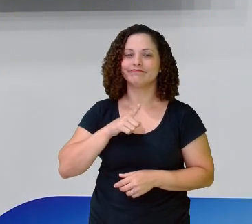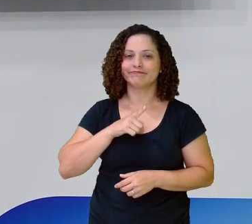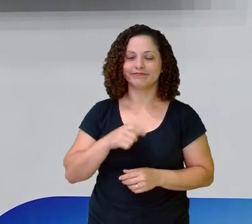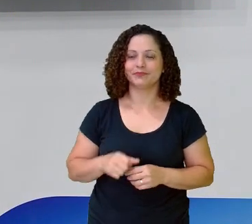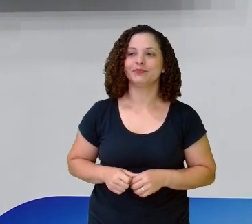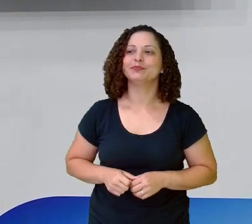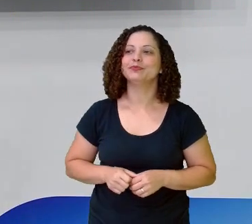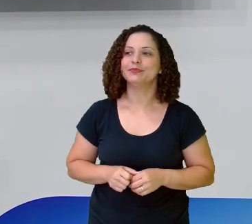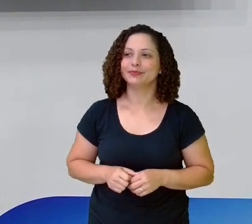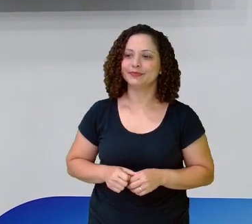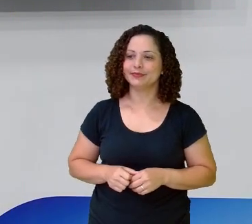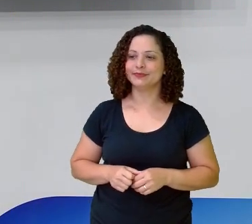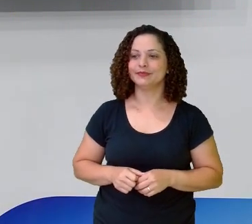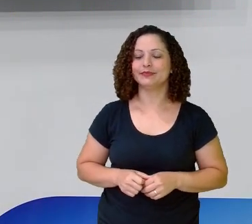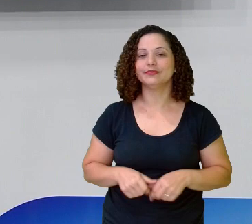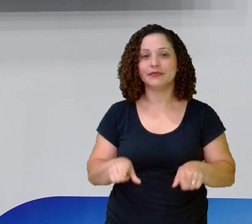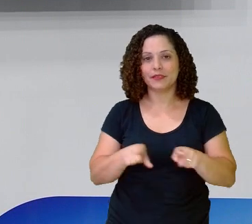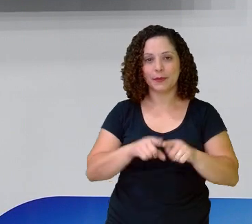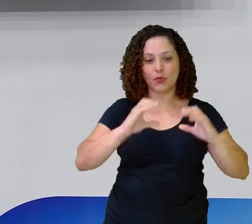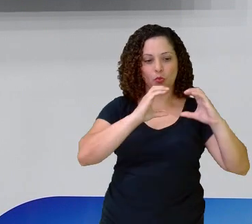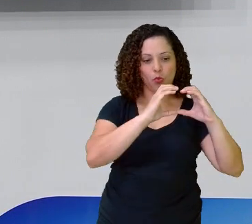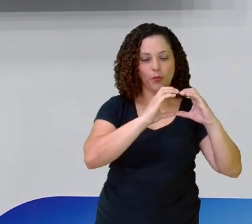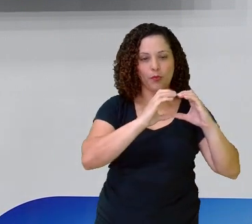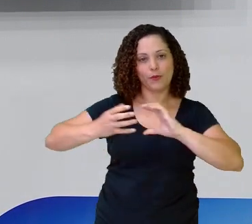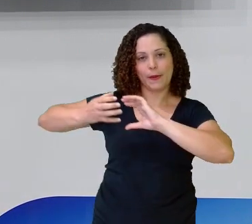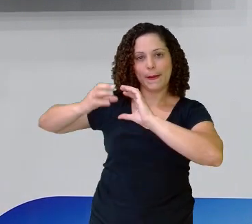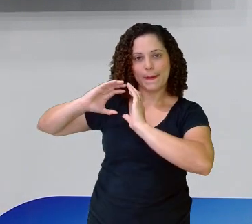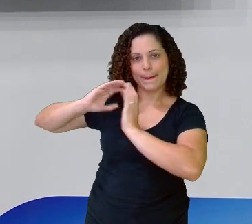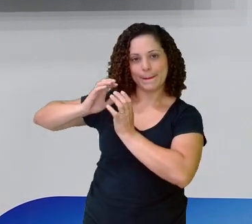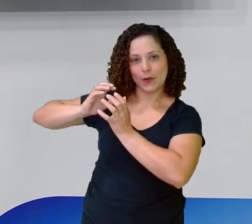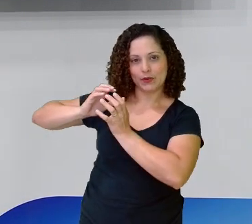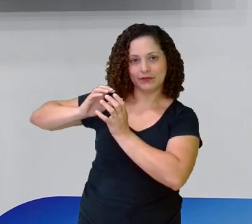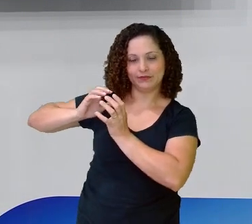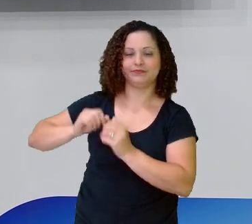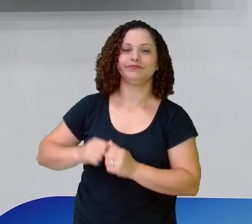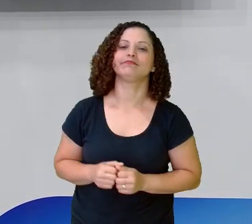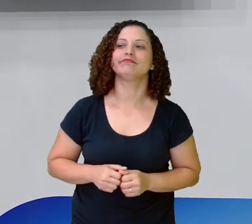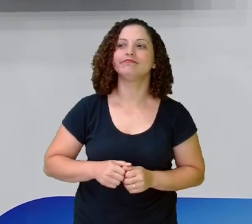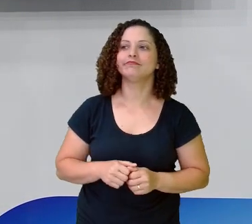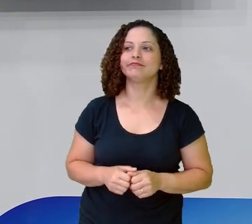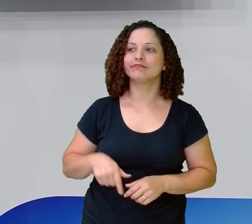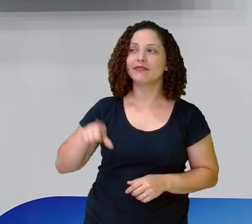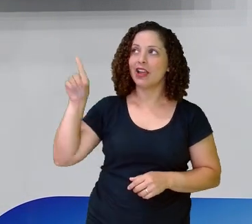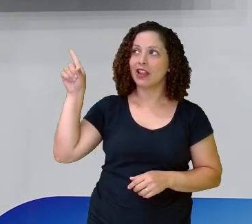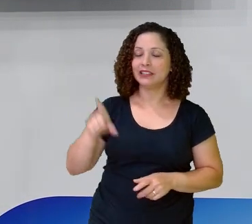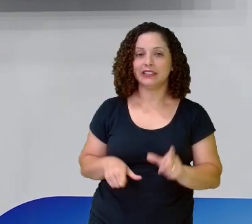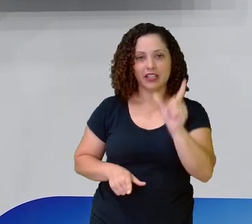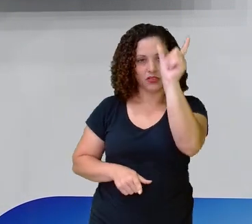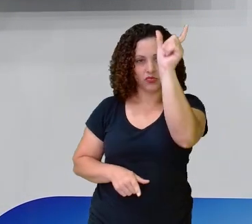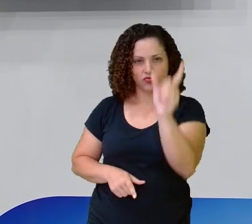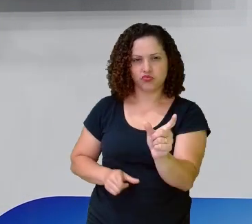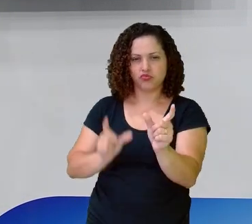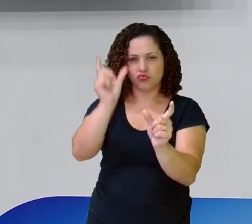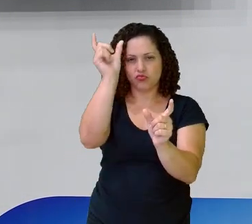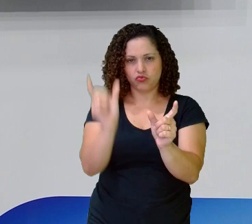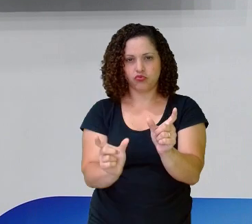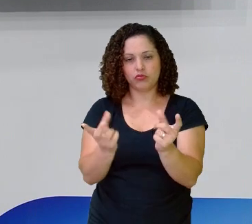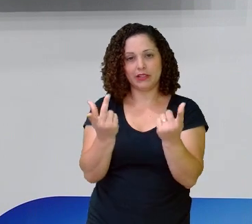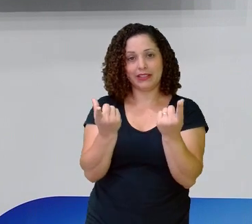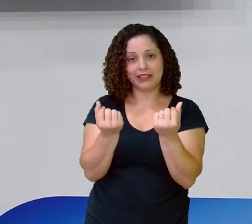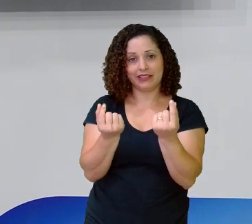esfera e o cubo, beleza? Aqui, né, a gente tem uma representação clara de figura plana,